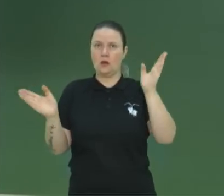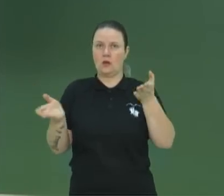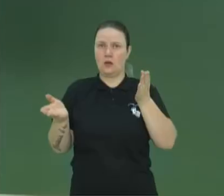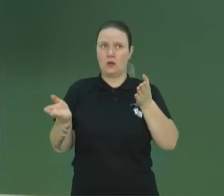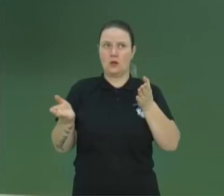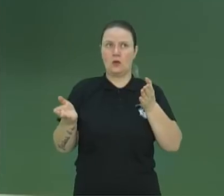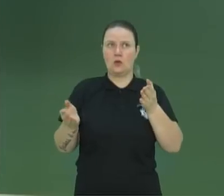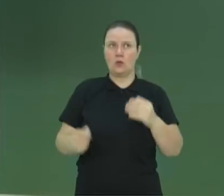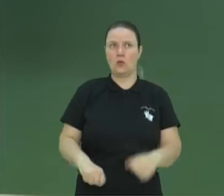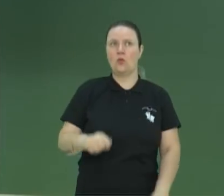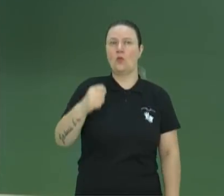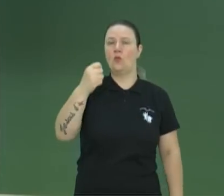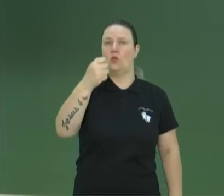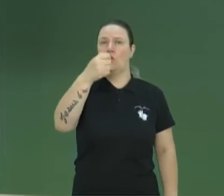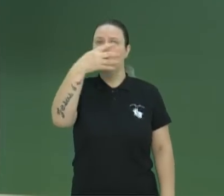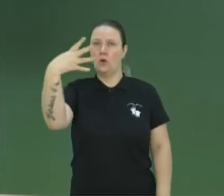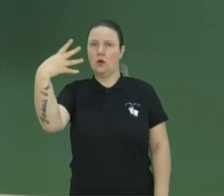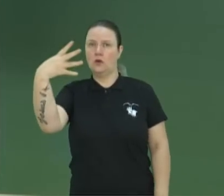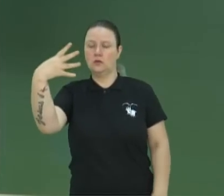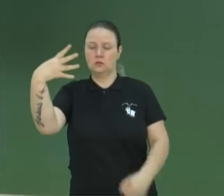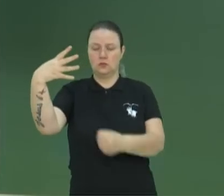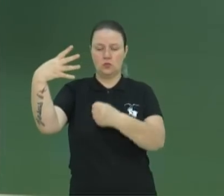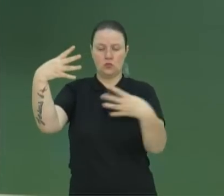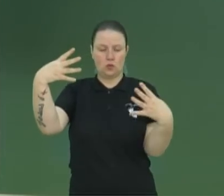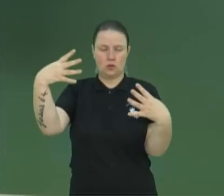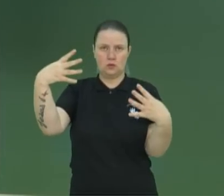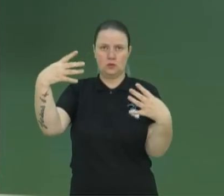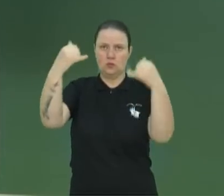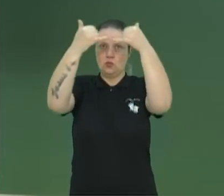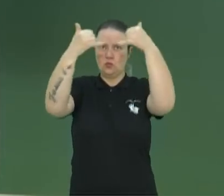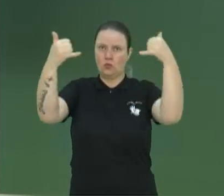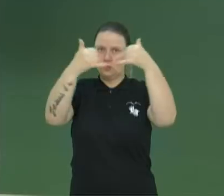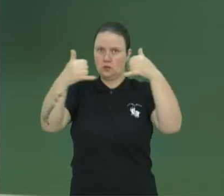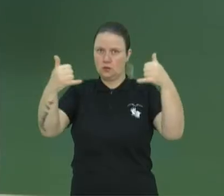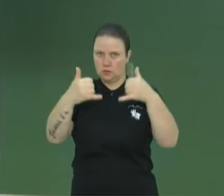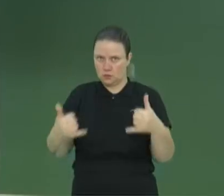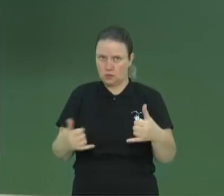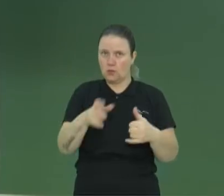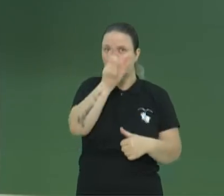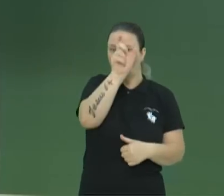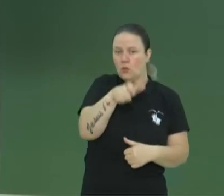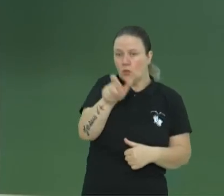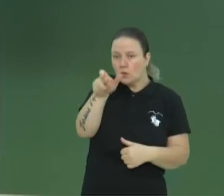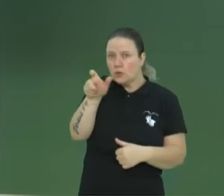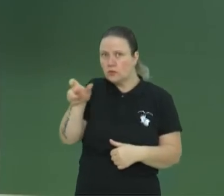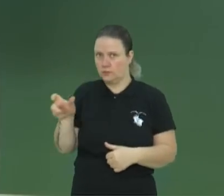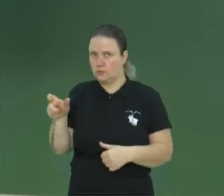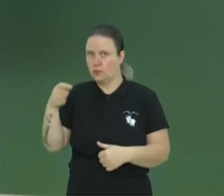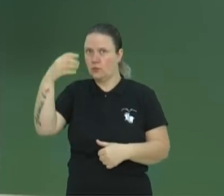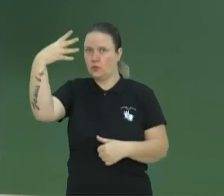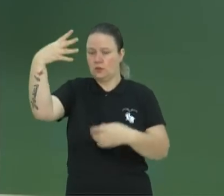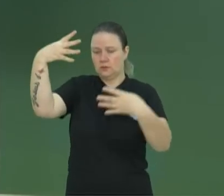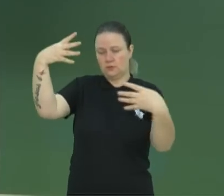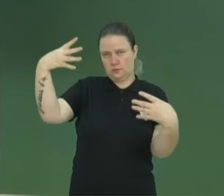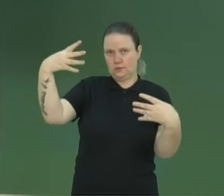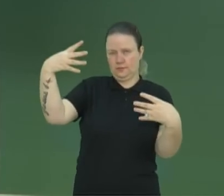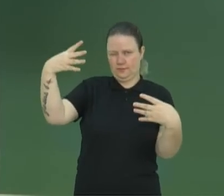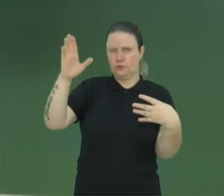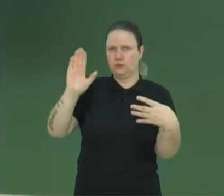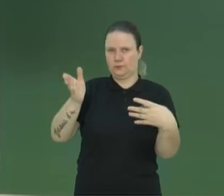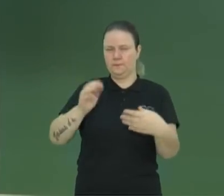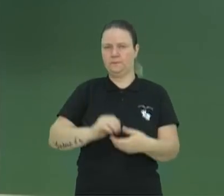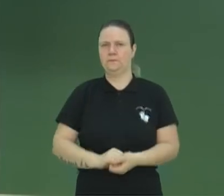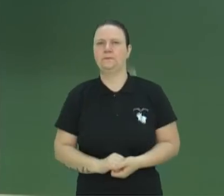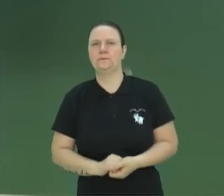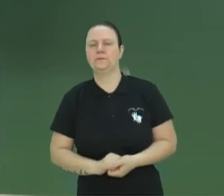4, eu sei que ela tem 4 linhas e 4 colunas. Como a gente já respondeu a questão A, a gente já sabe responder a B,